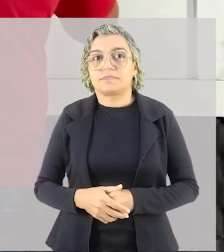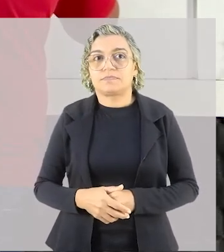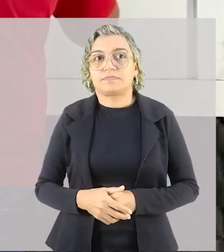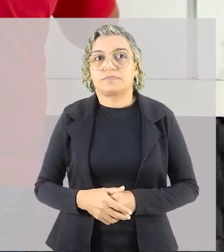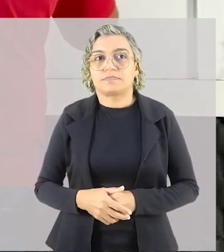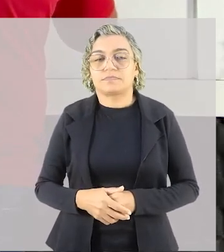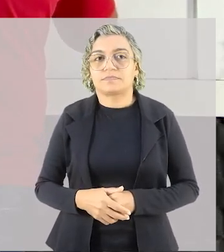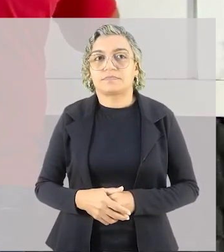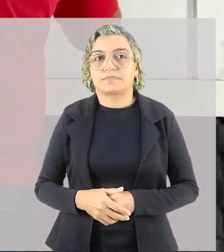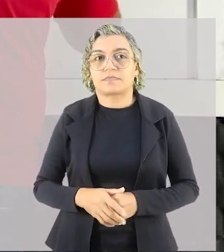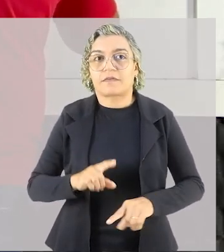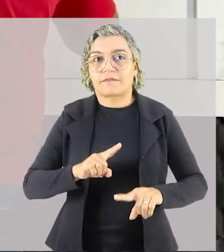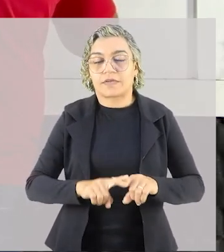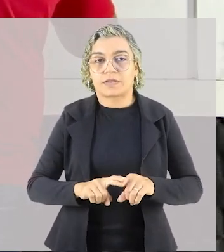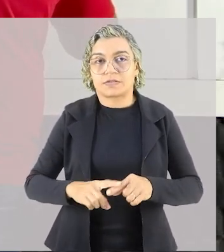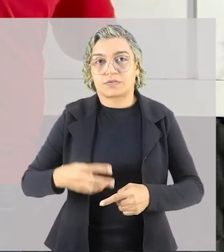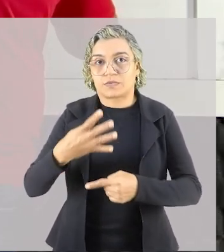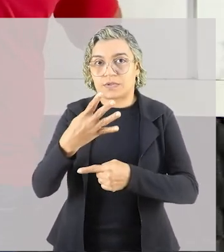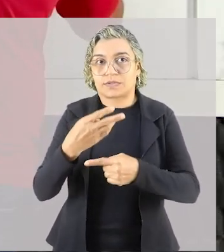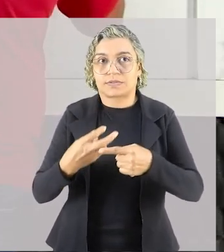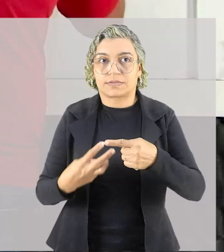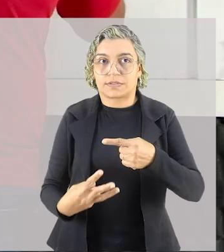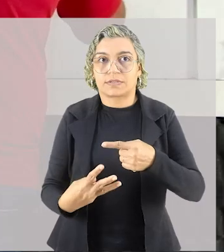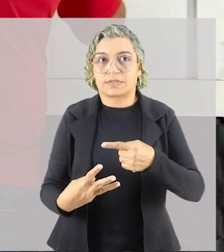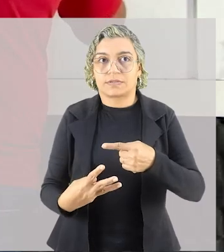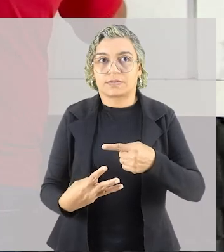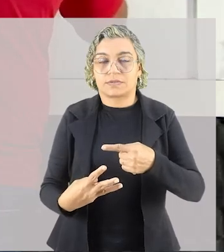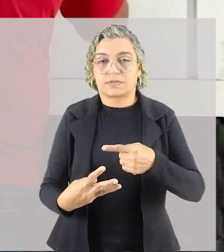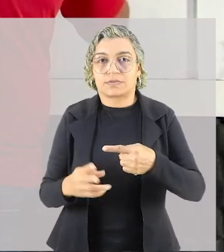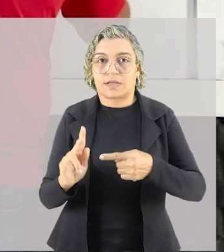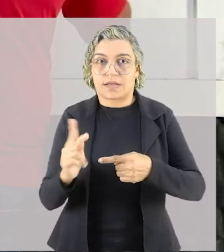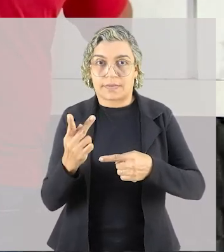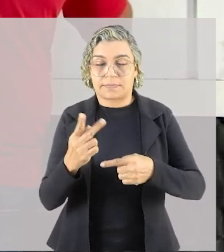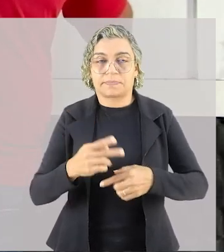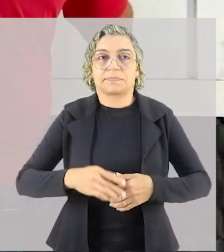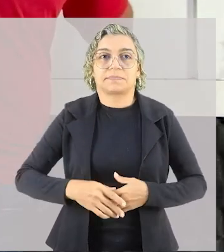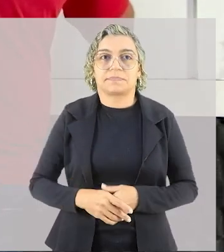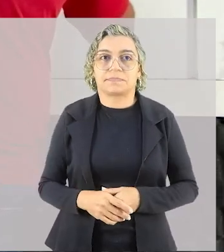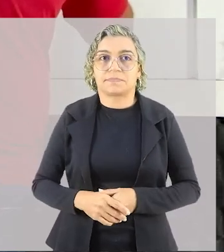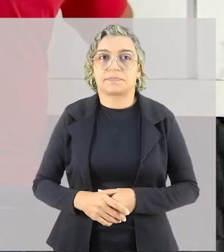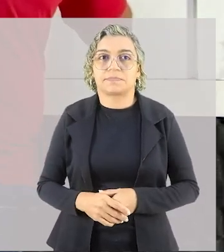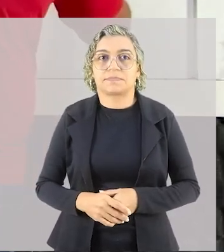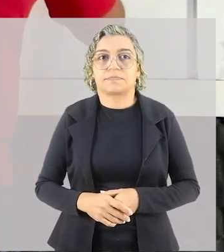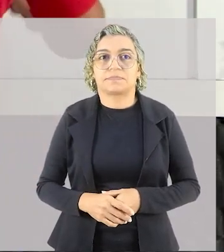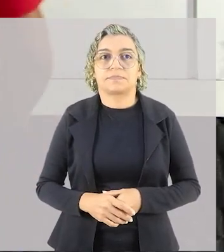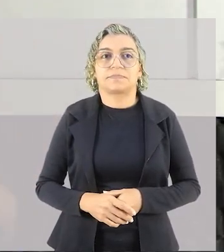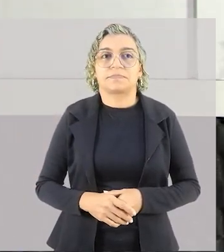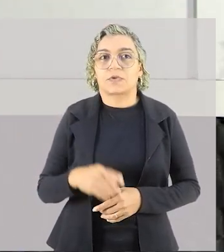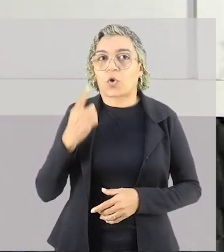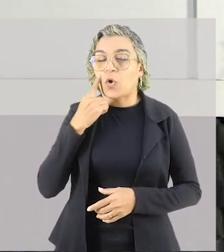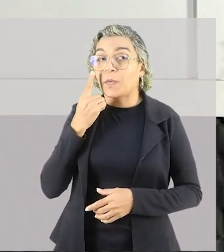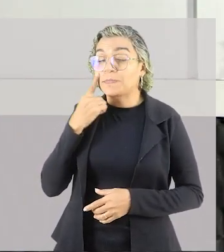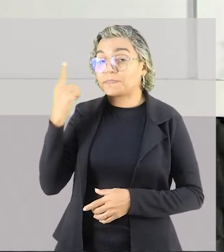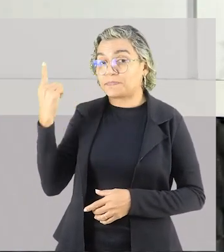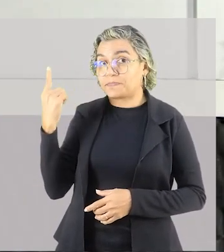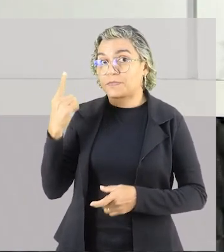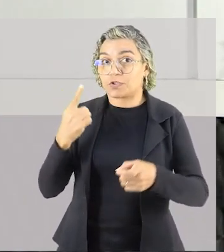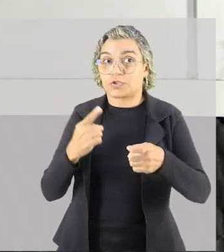multiplicado por 4/3 de H. Beleza?